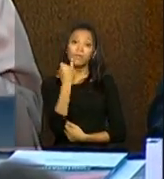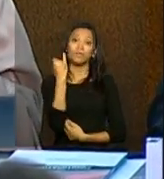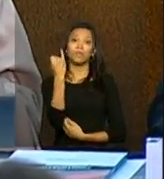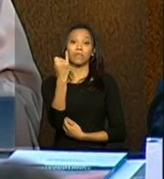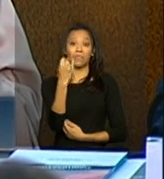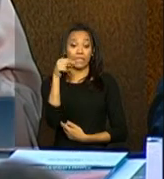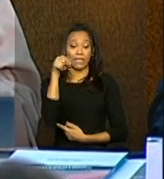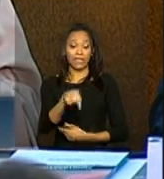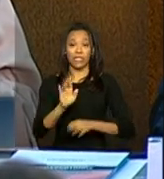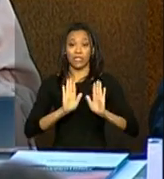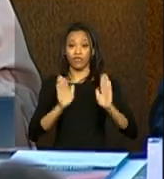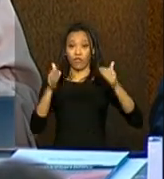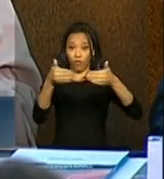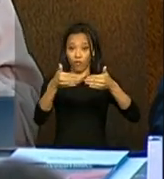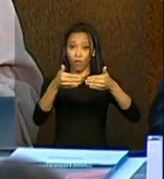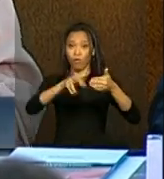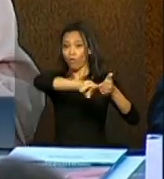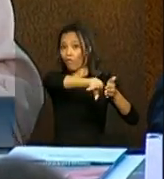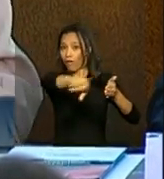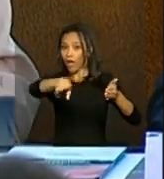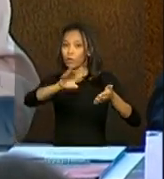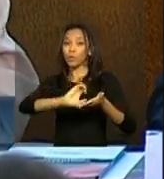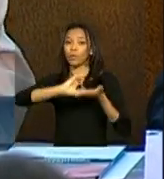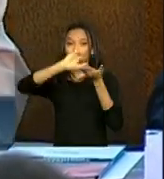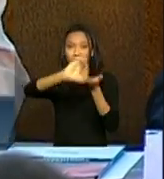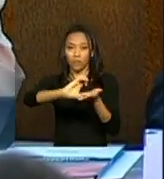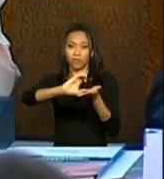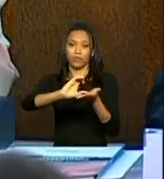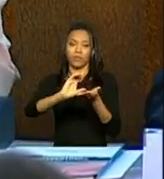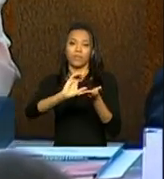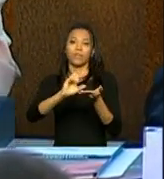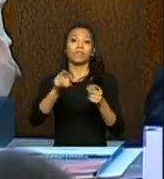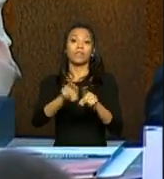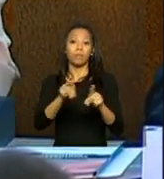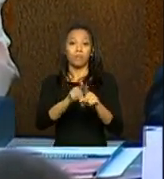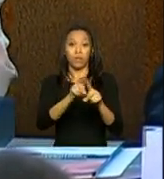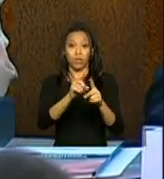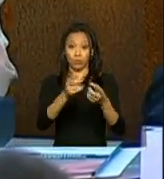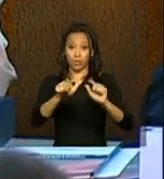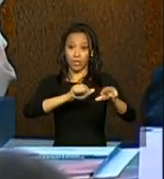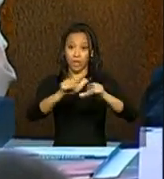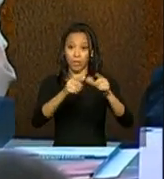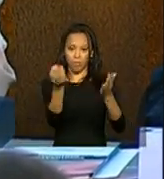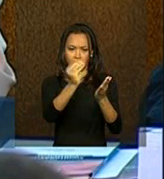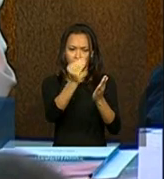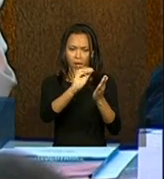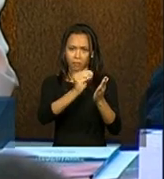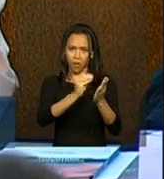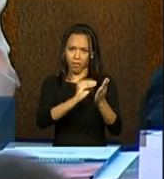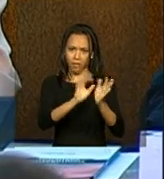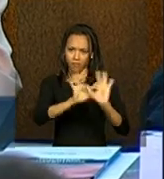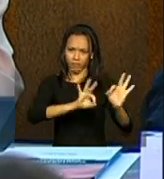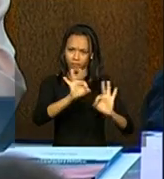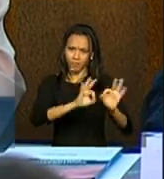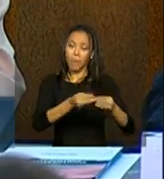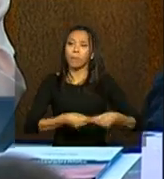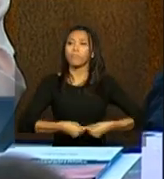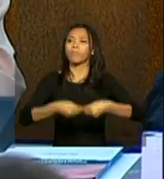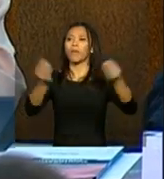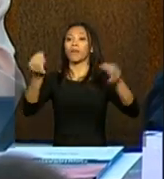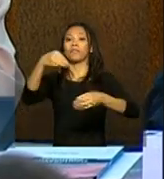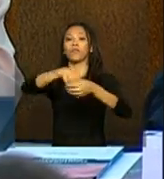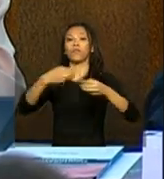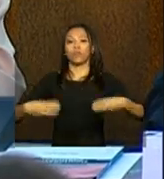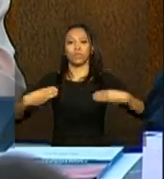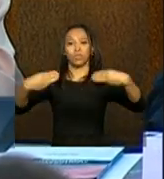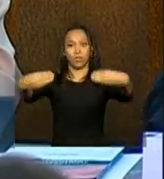ah desse fórum interconselhos ah no encaminhamento das agendas transversais dentro do governo. Para nós da